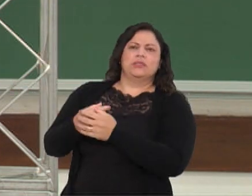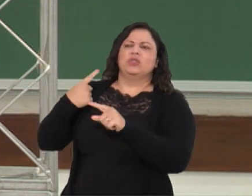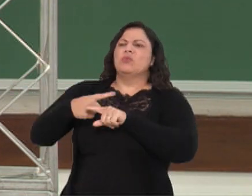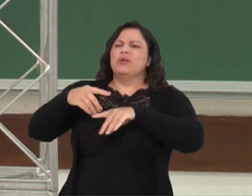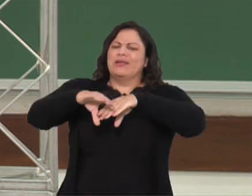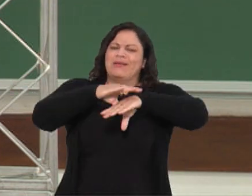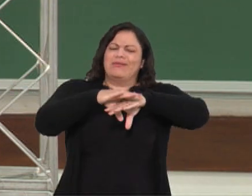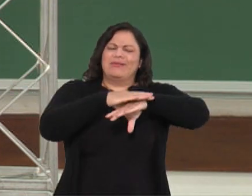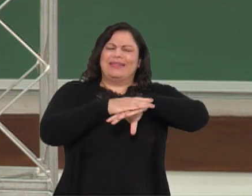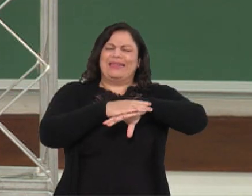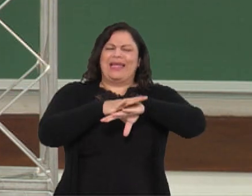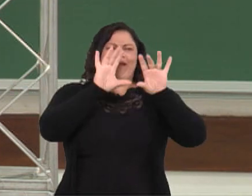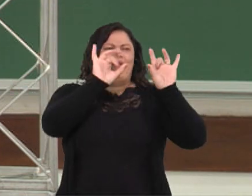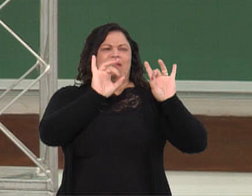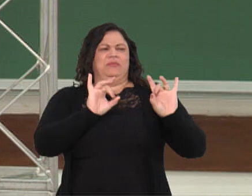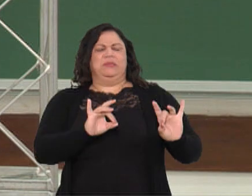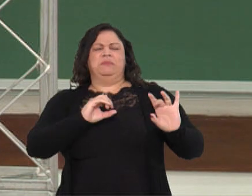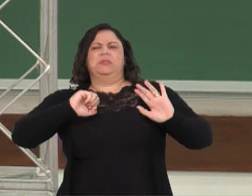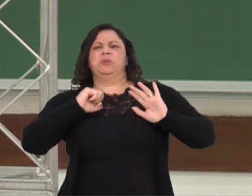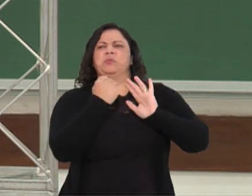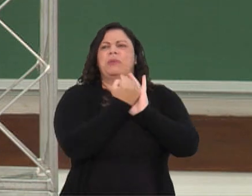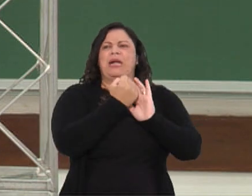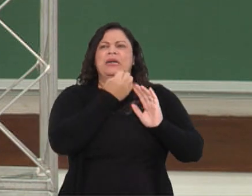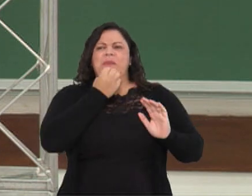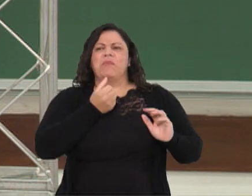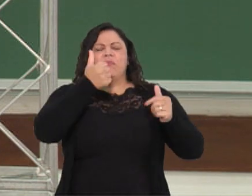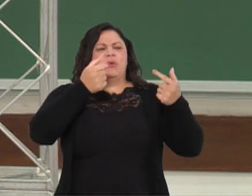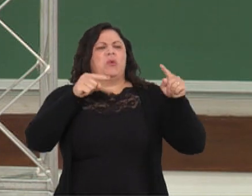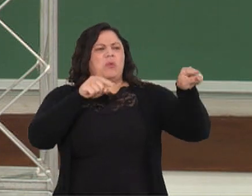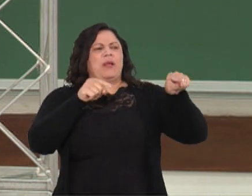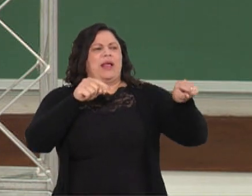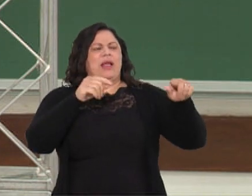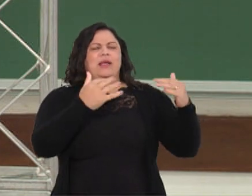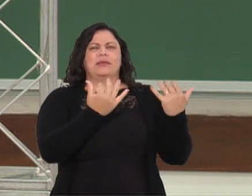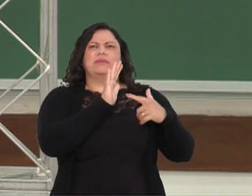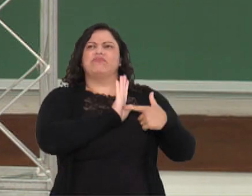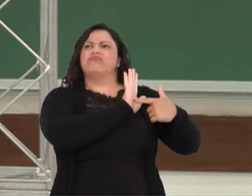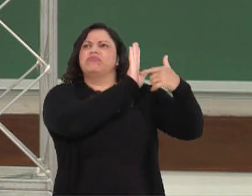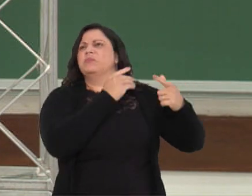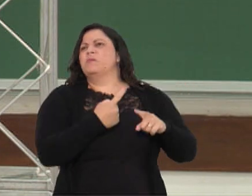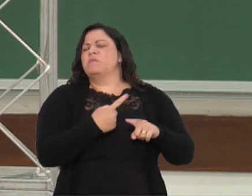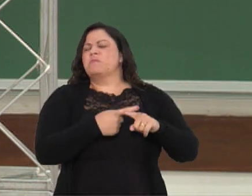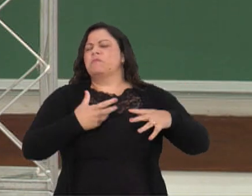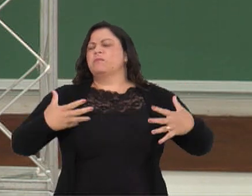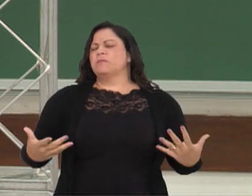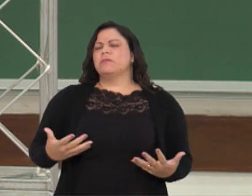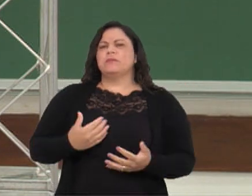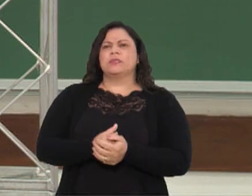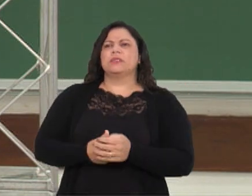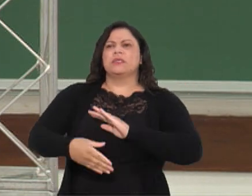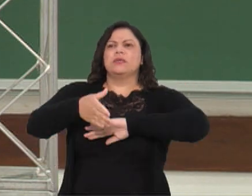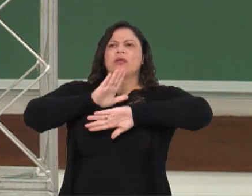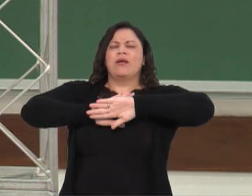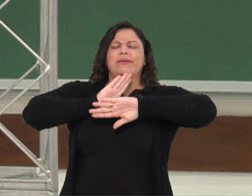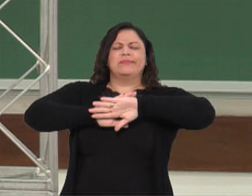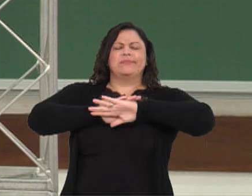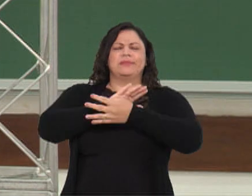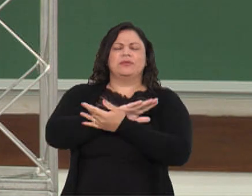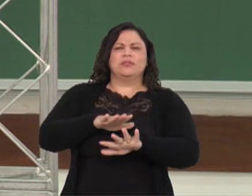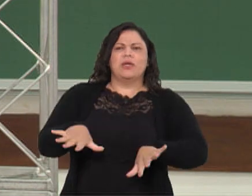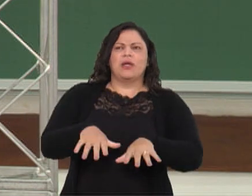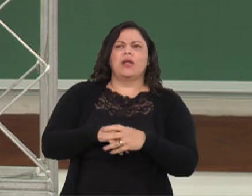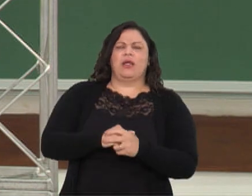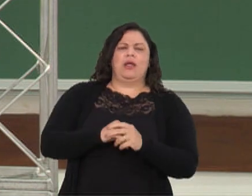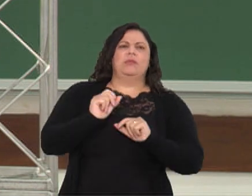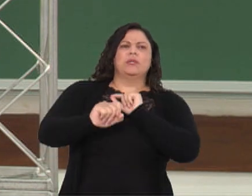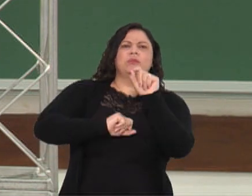ou aquele torna uma pessoa mais importante. Então, se começar a questionar, a ideologia cai por terra. Então,